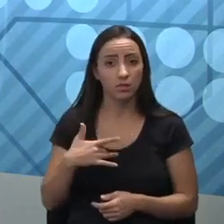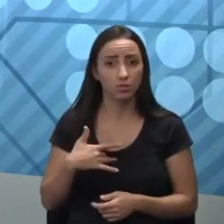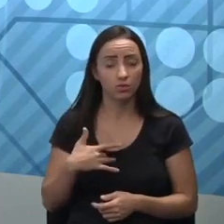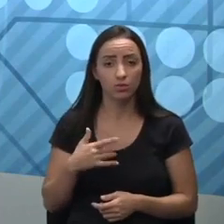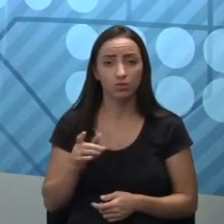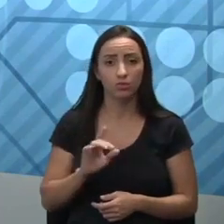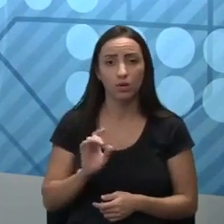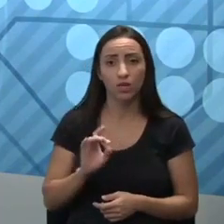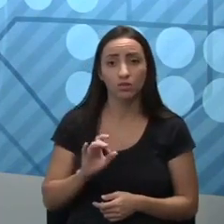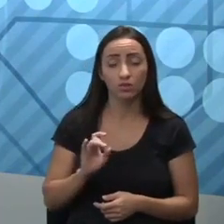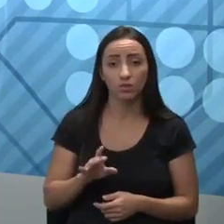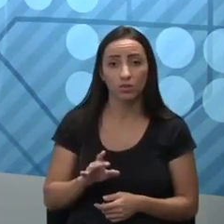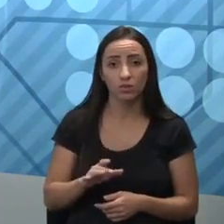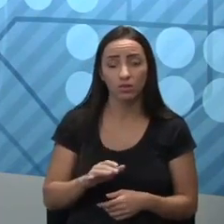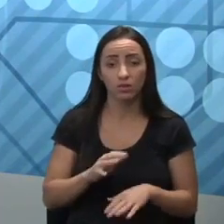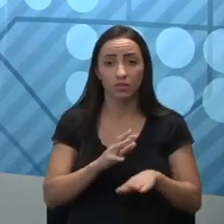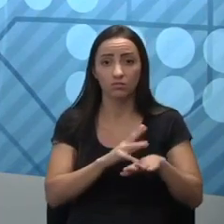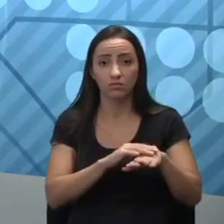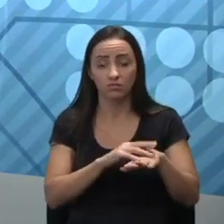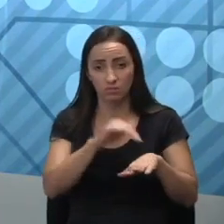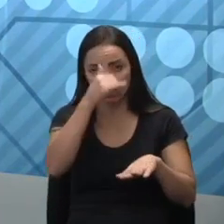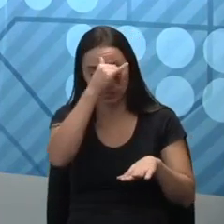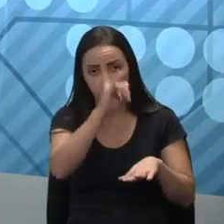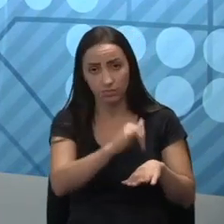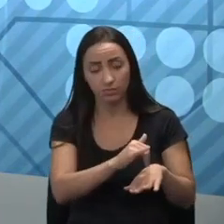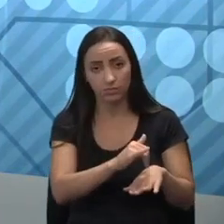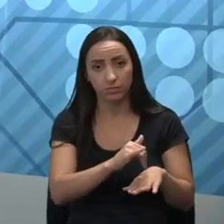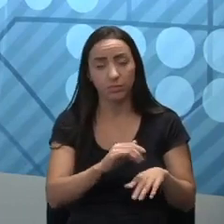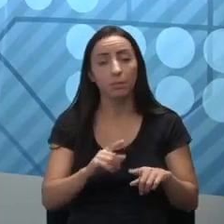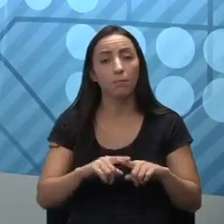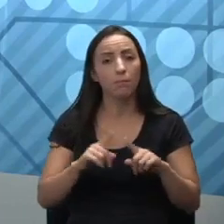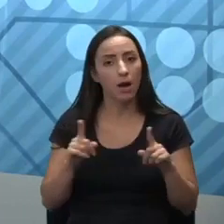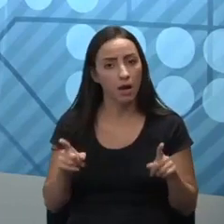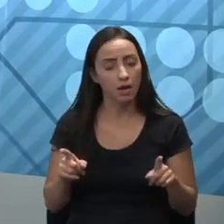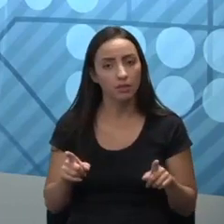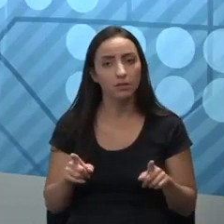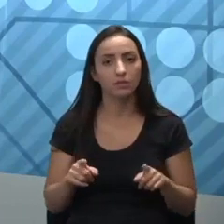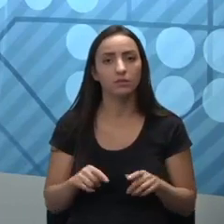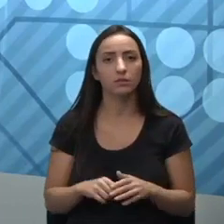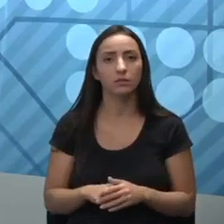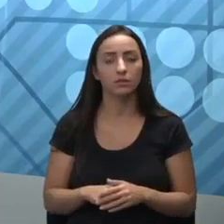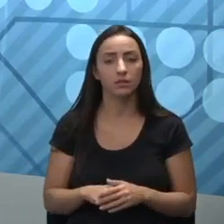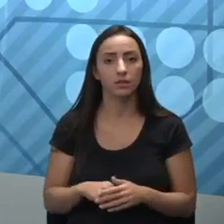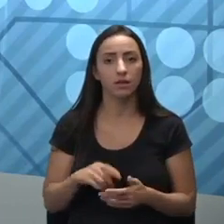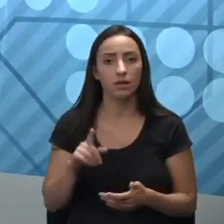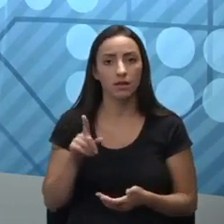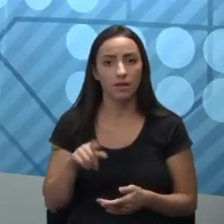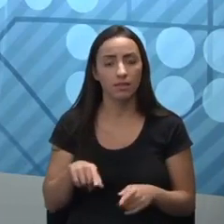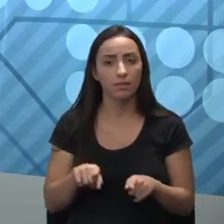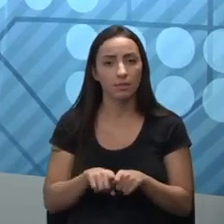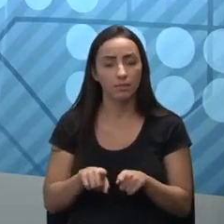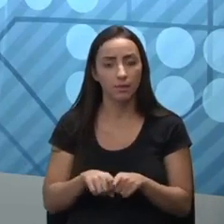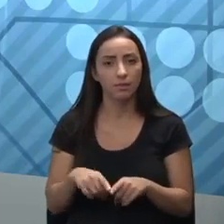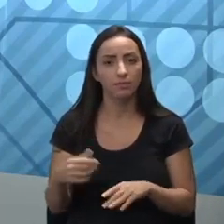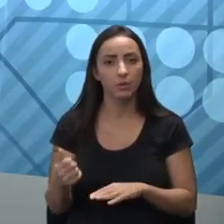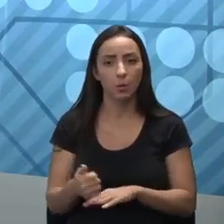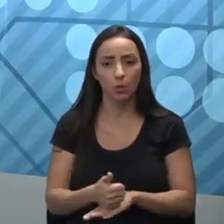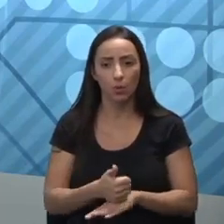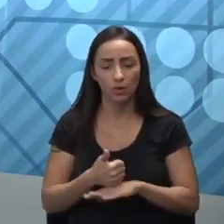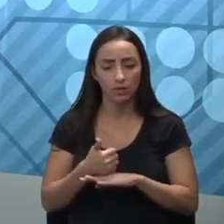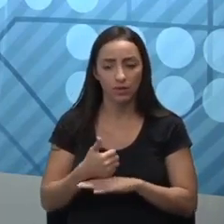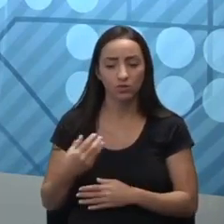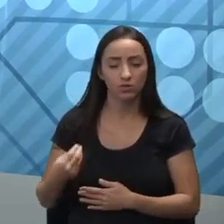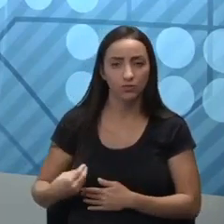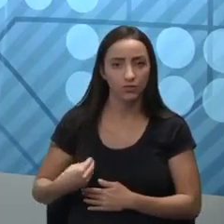é simplesmente a ausência da doença, mas, né, é um indivíduo que tem